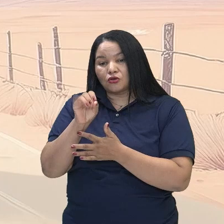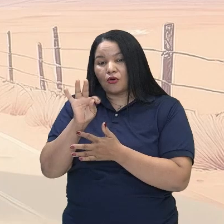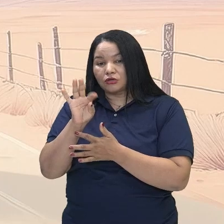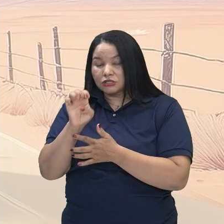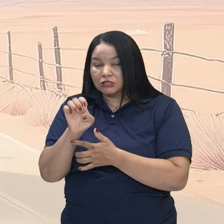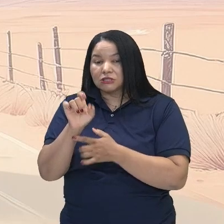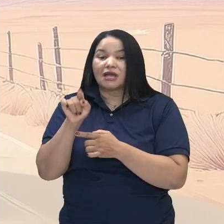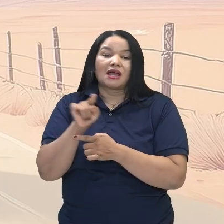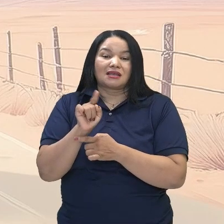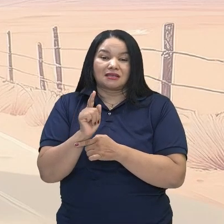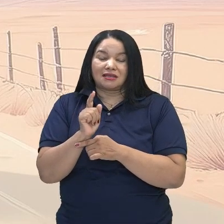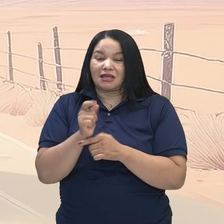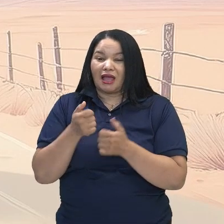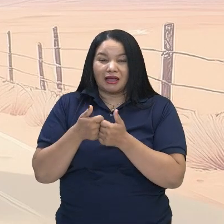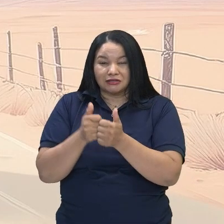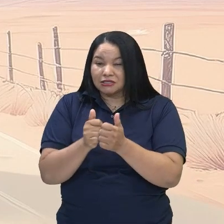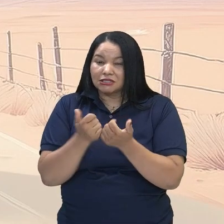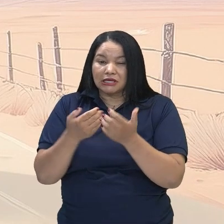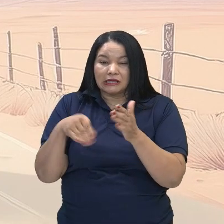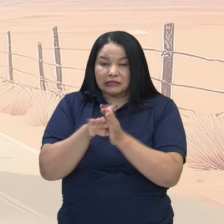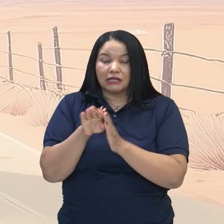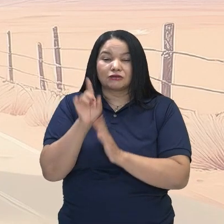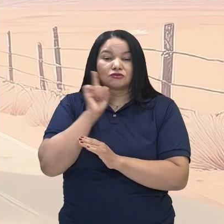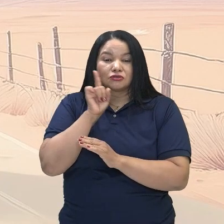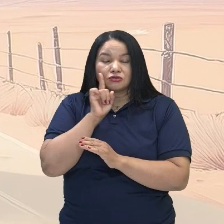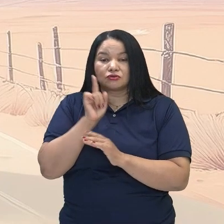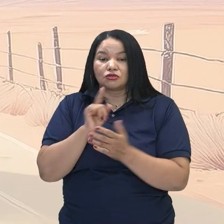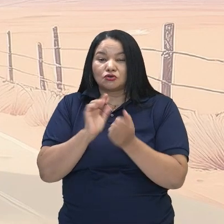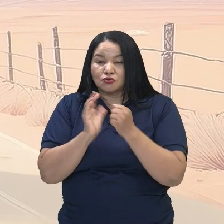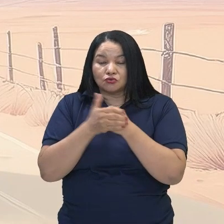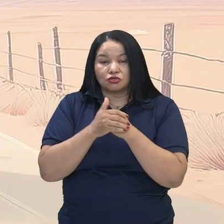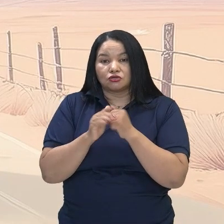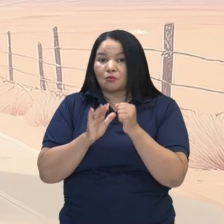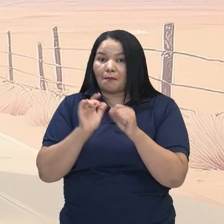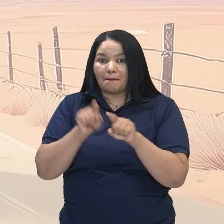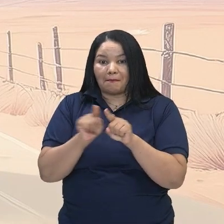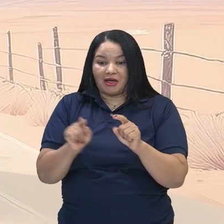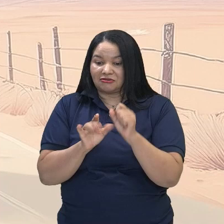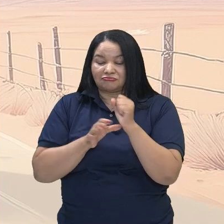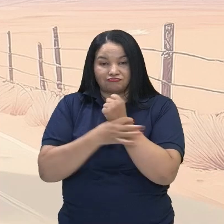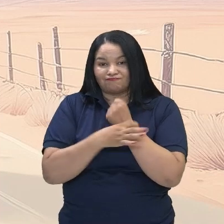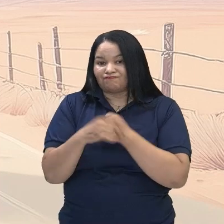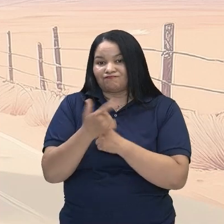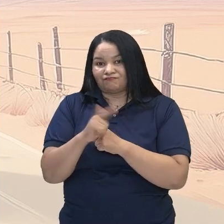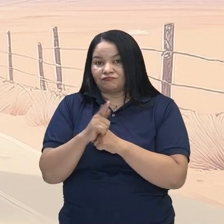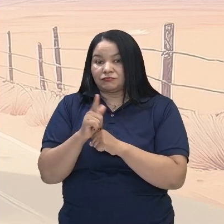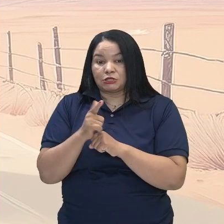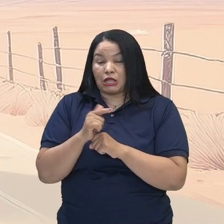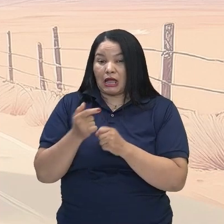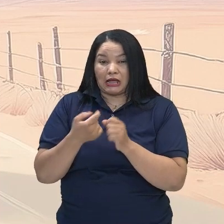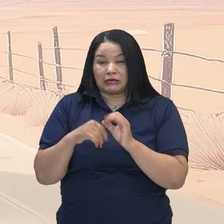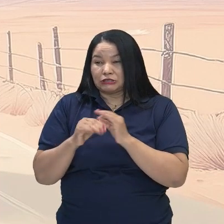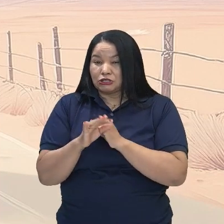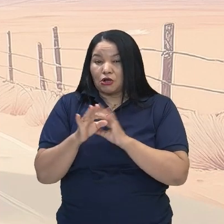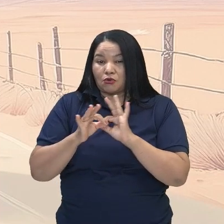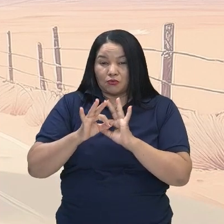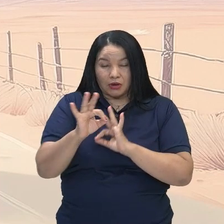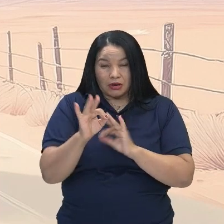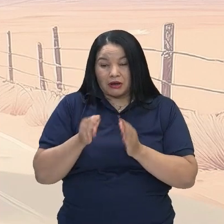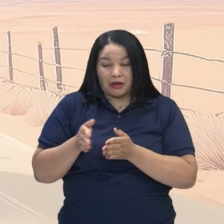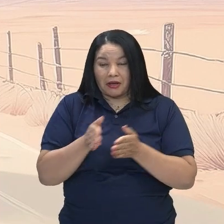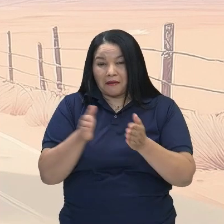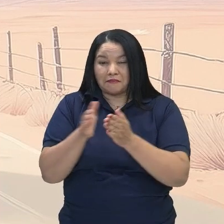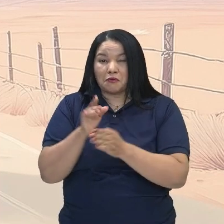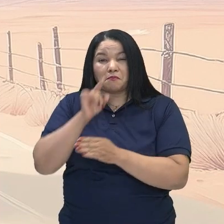nos Estados Unidos escondido, mas não recebem nenhuma garantia. As travessias que eles fazem são bem arriscadas e